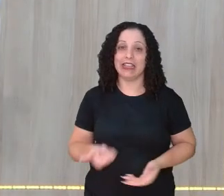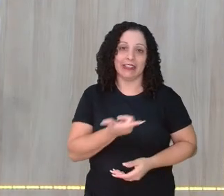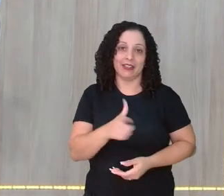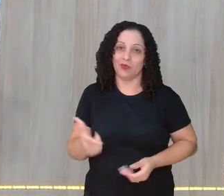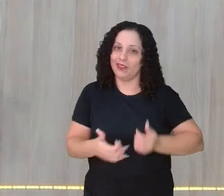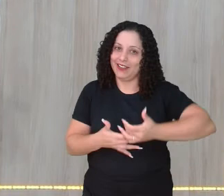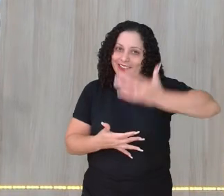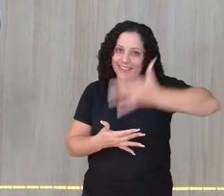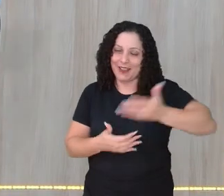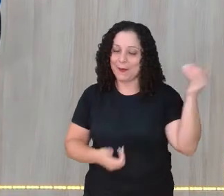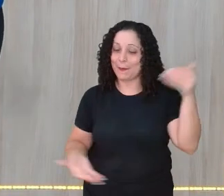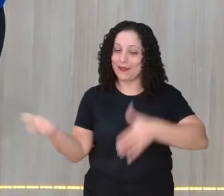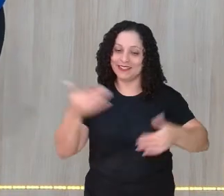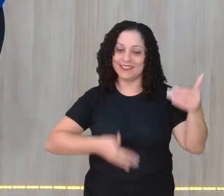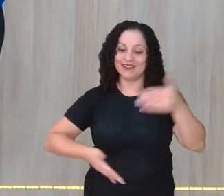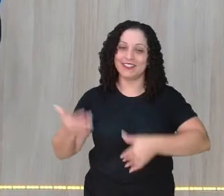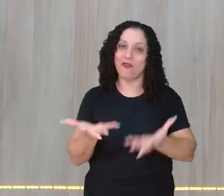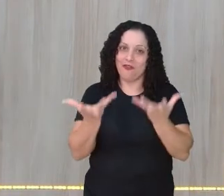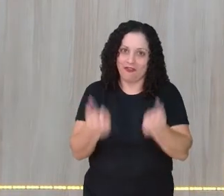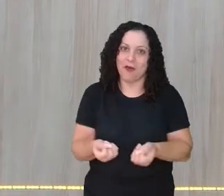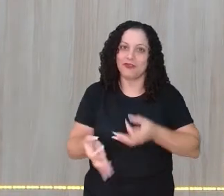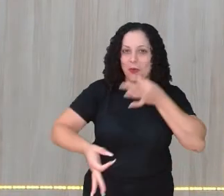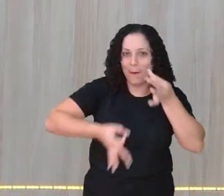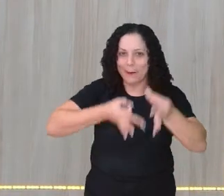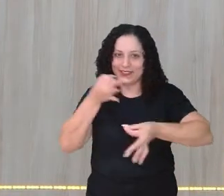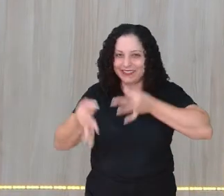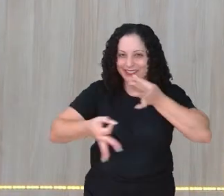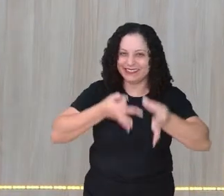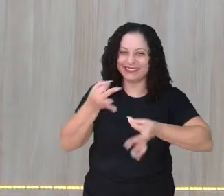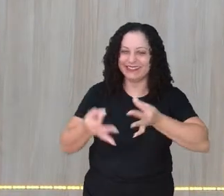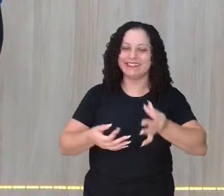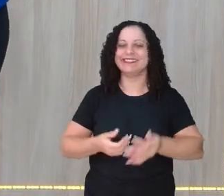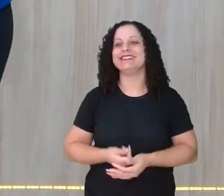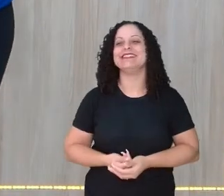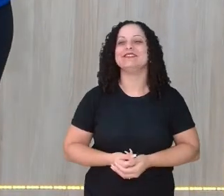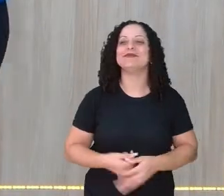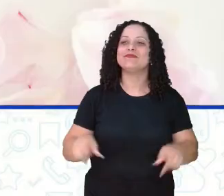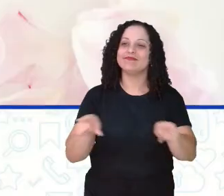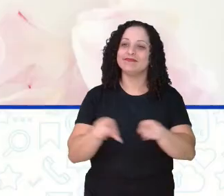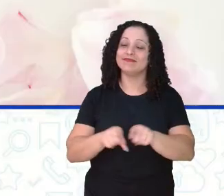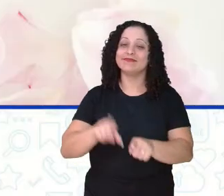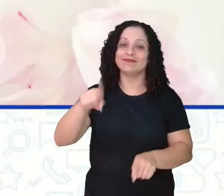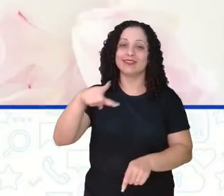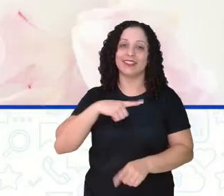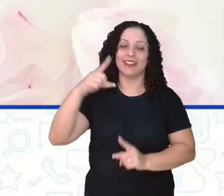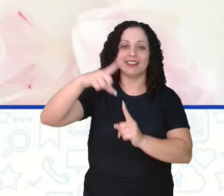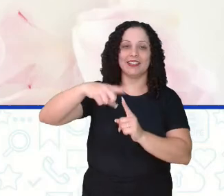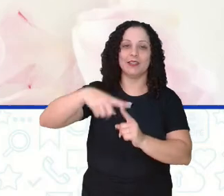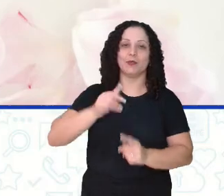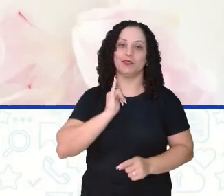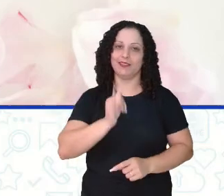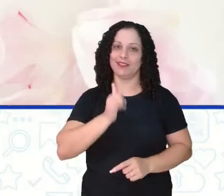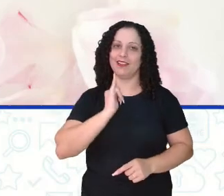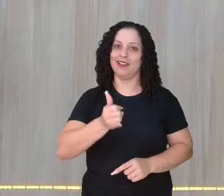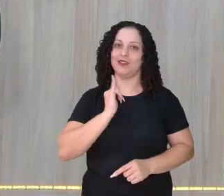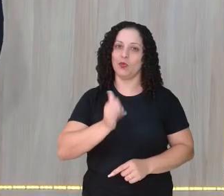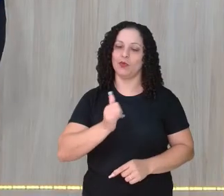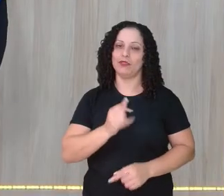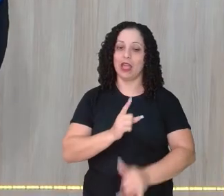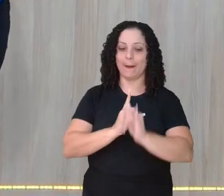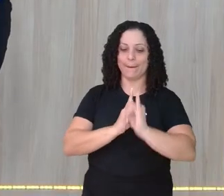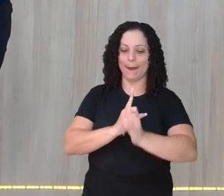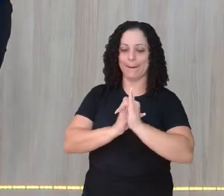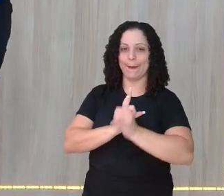aí comentando ainda, vamos comentar entre si. E a gente também tem os tipos de narrador. Eu gosto muito dessa